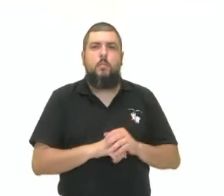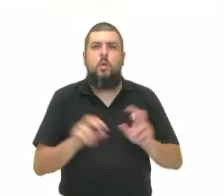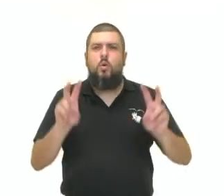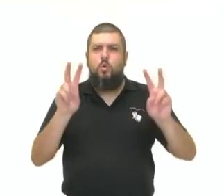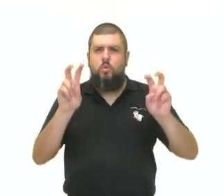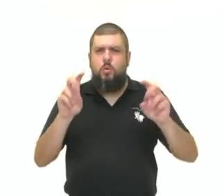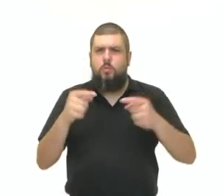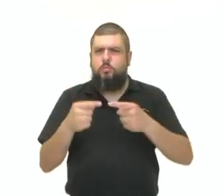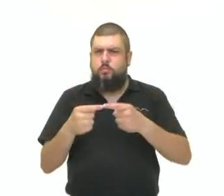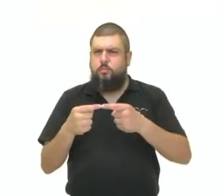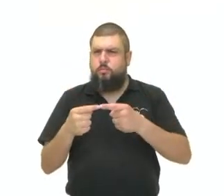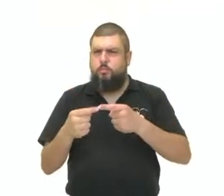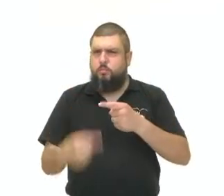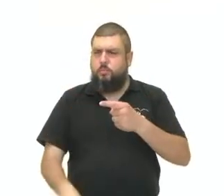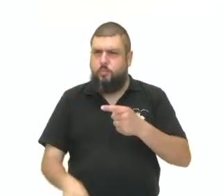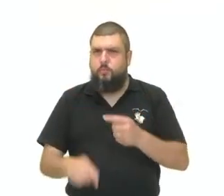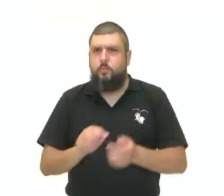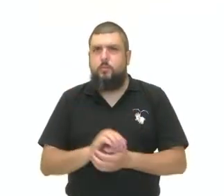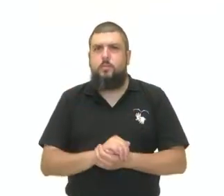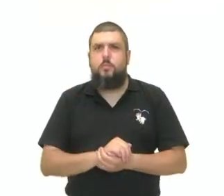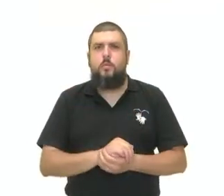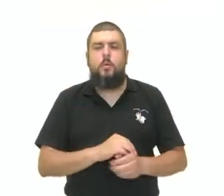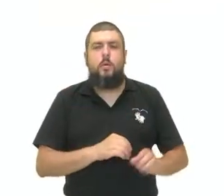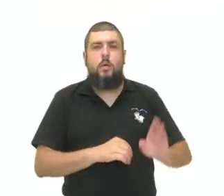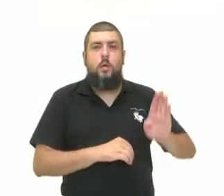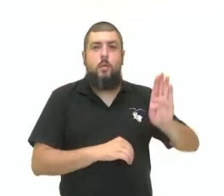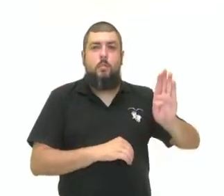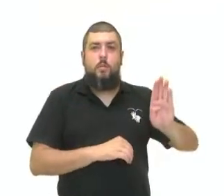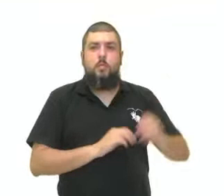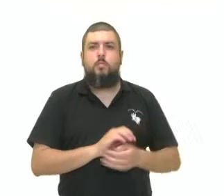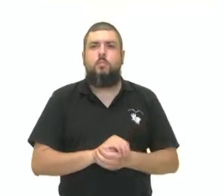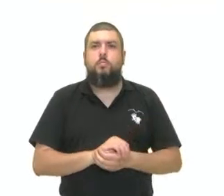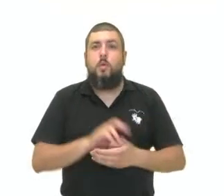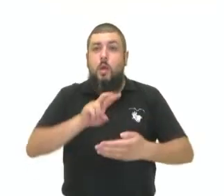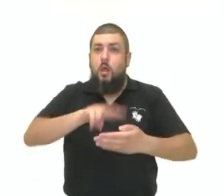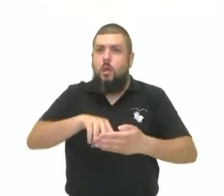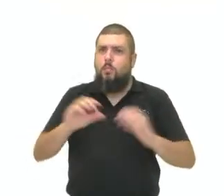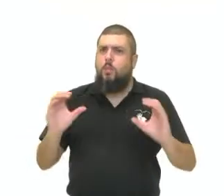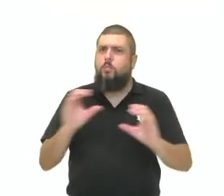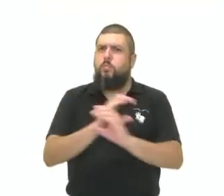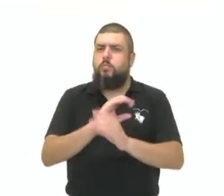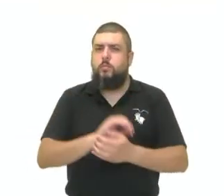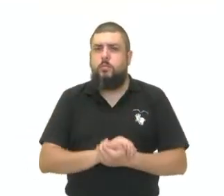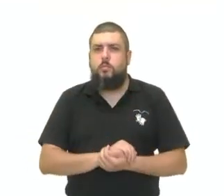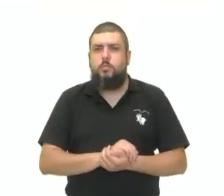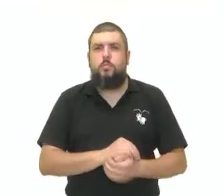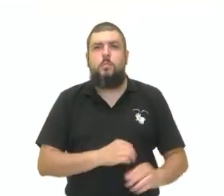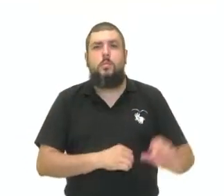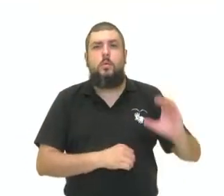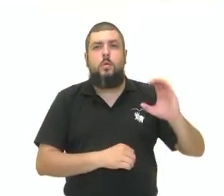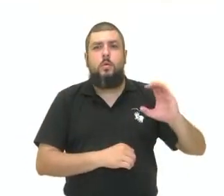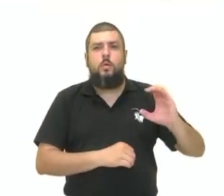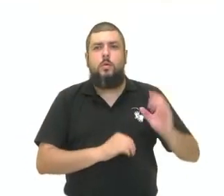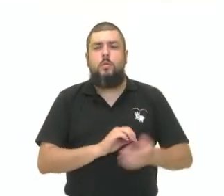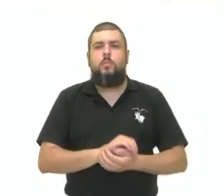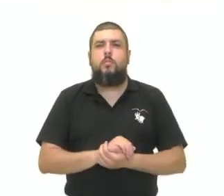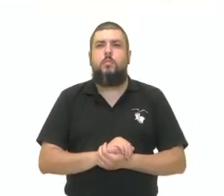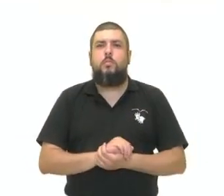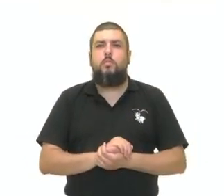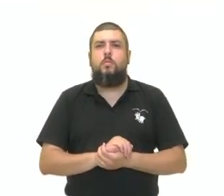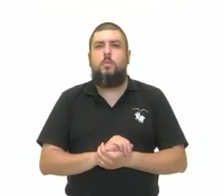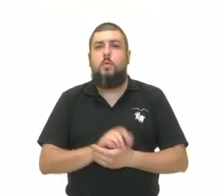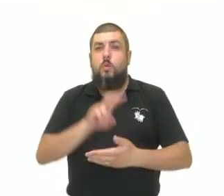notícia inteira. B, traz todas as informações da notícia. C, resume o assunto da